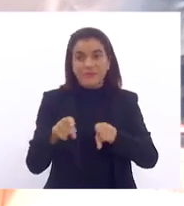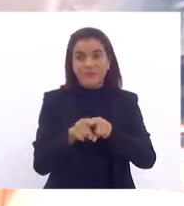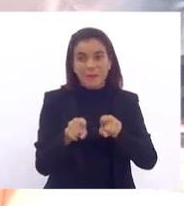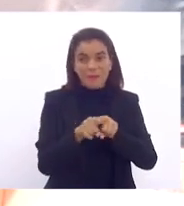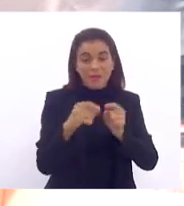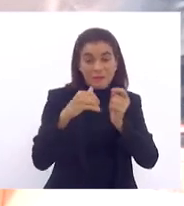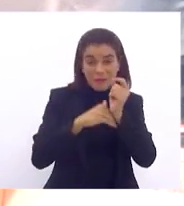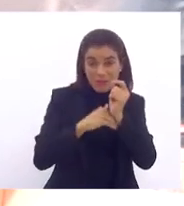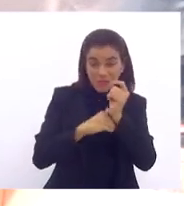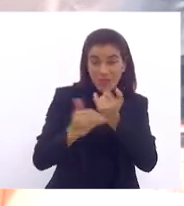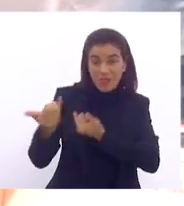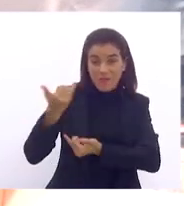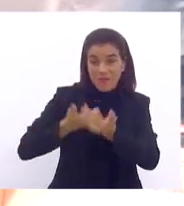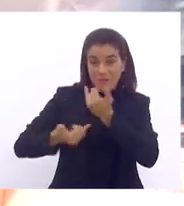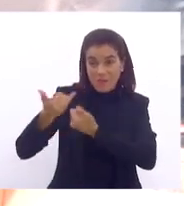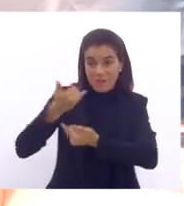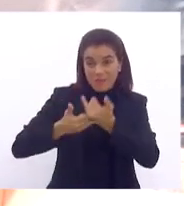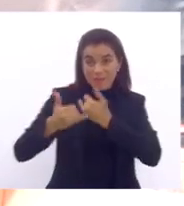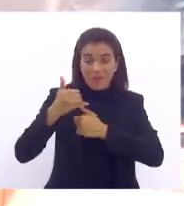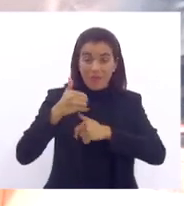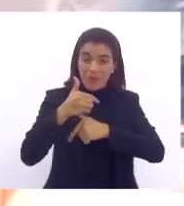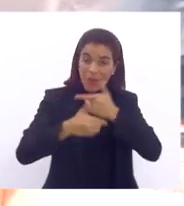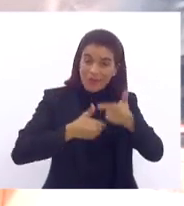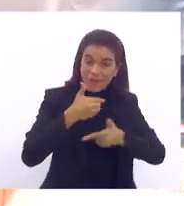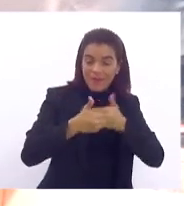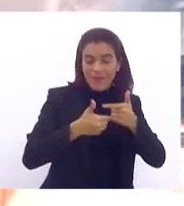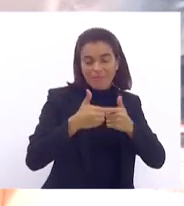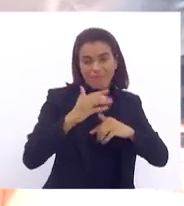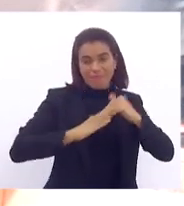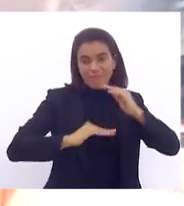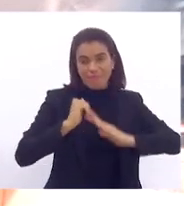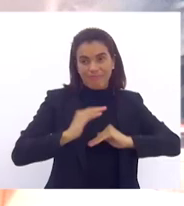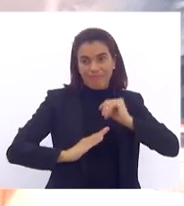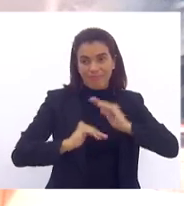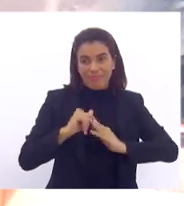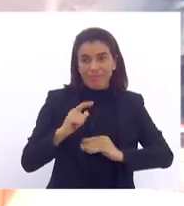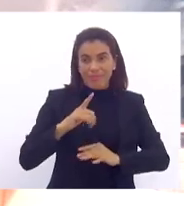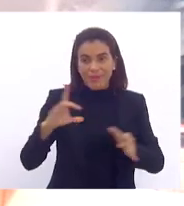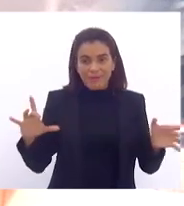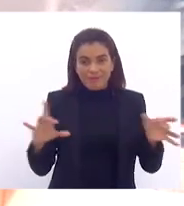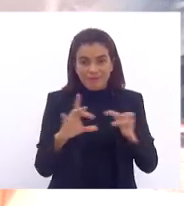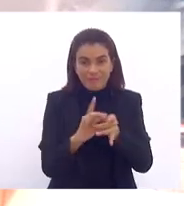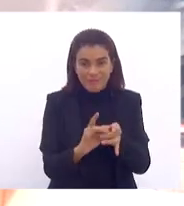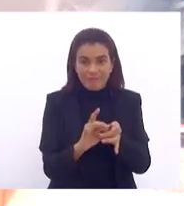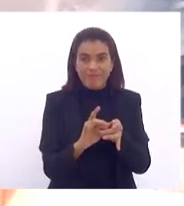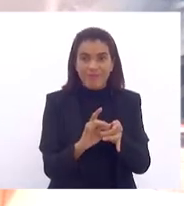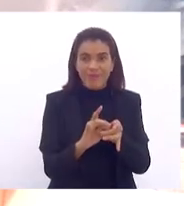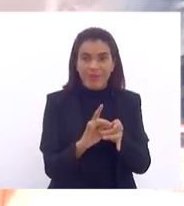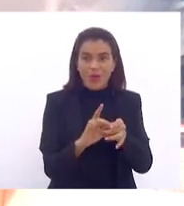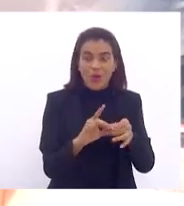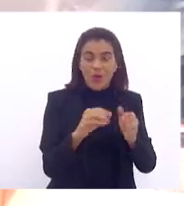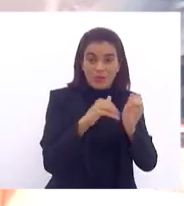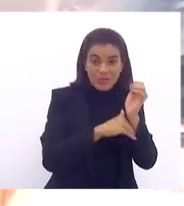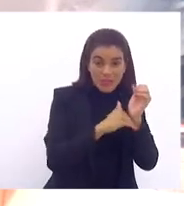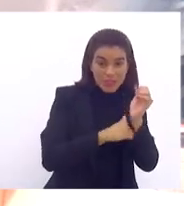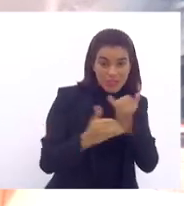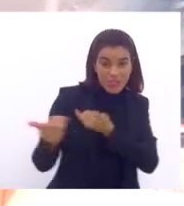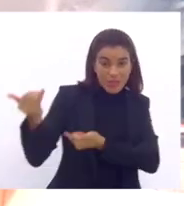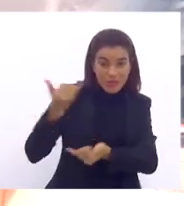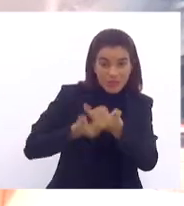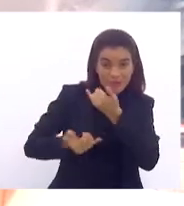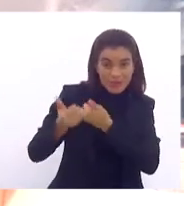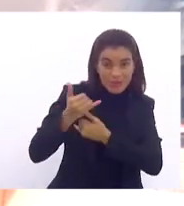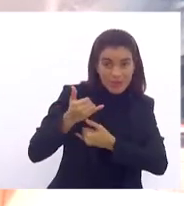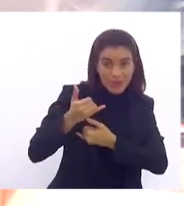o segilo de fonte quando for necessário o exercício daquela profissão Então apesar de lhe associarmos intuitivamente o sigilo de fonte apenas